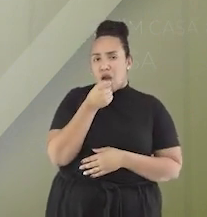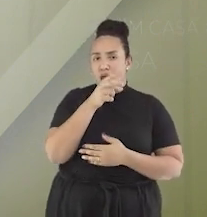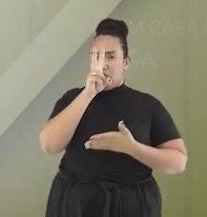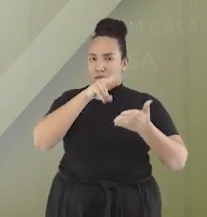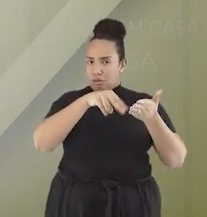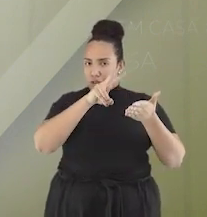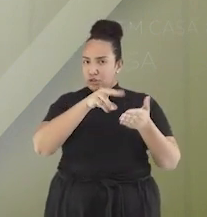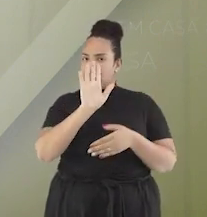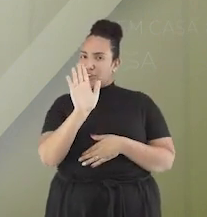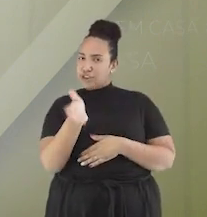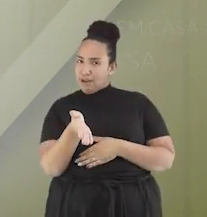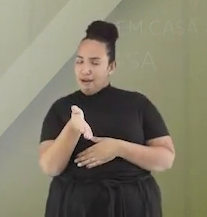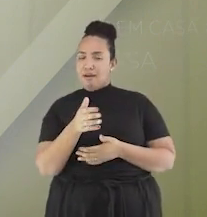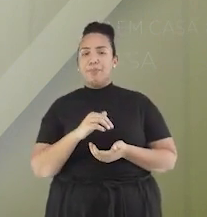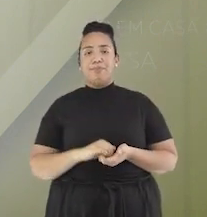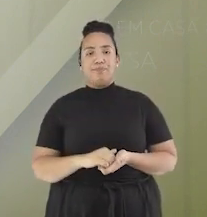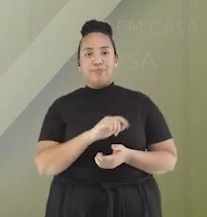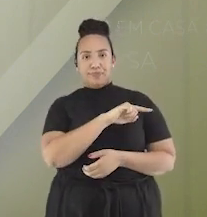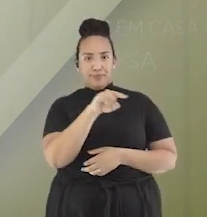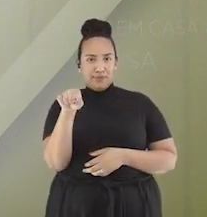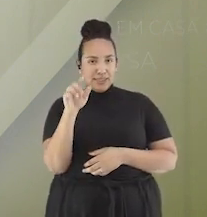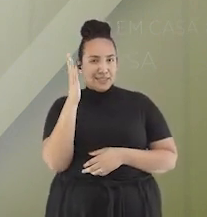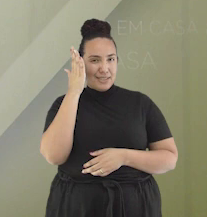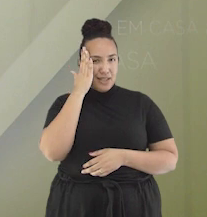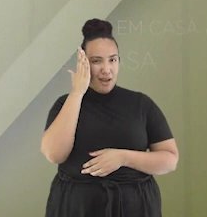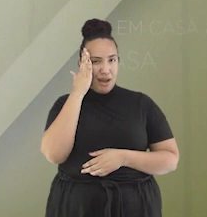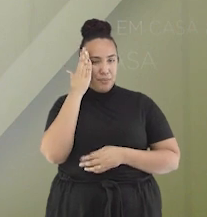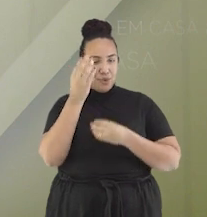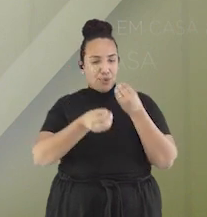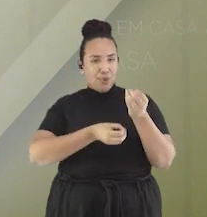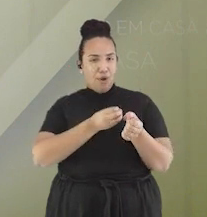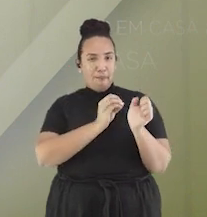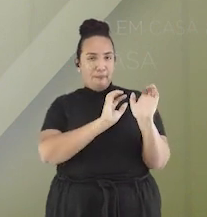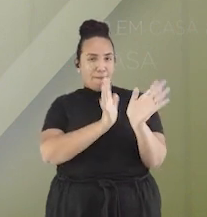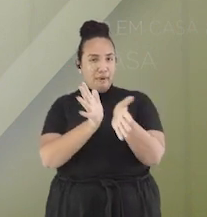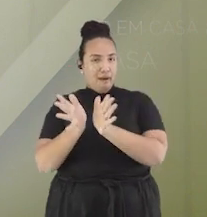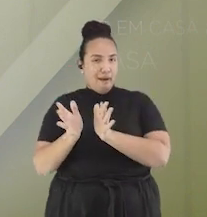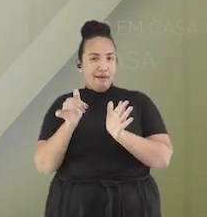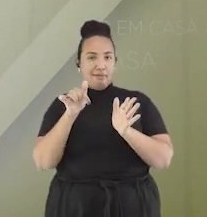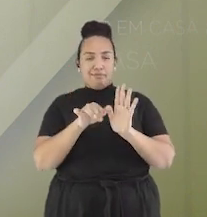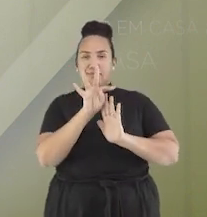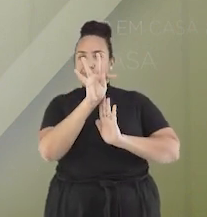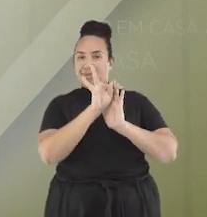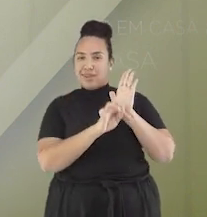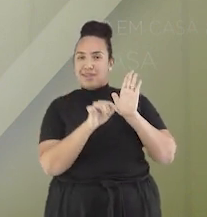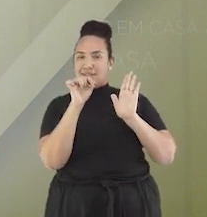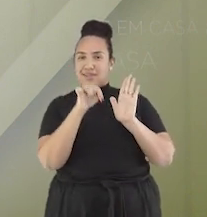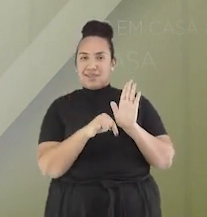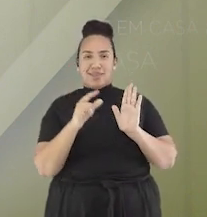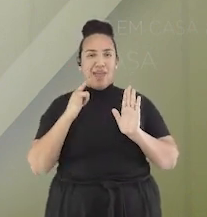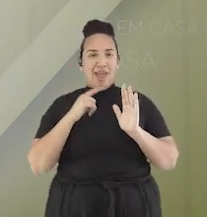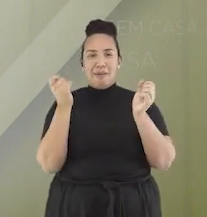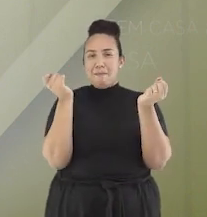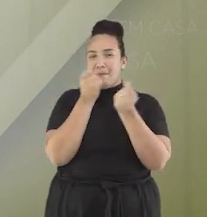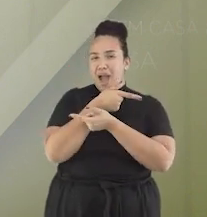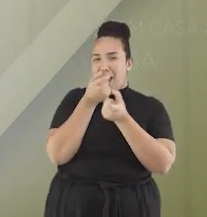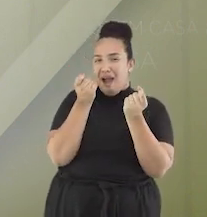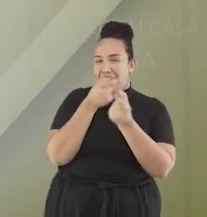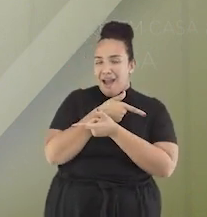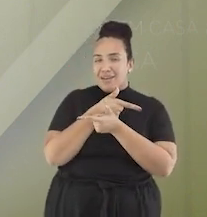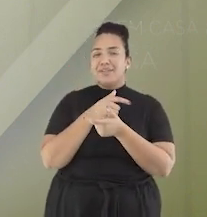piada? Sabe como fazer uma boa leitura em voz alta desses textos que são cheios de